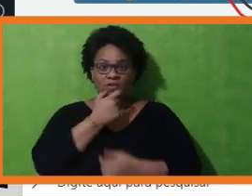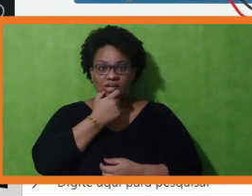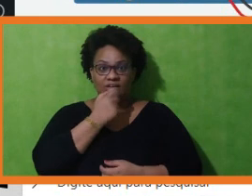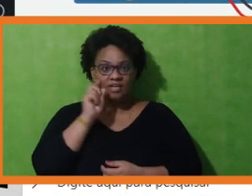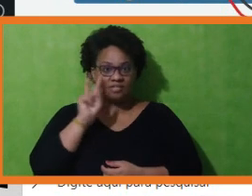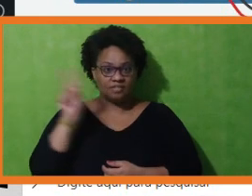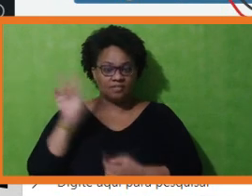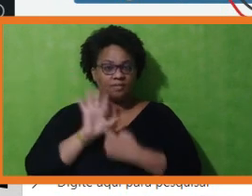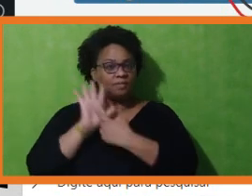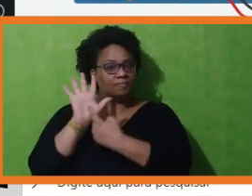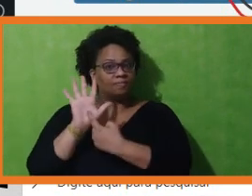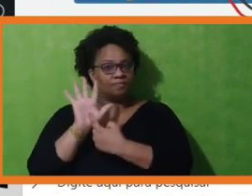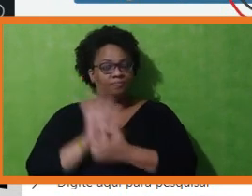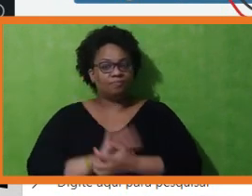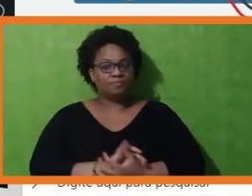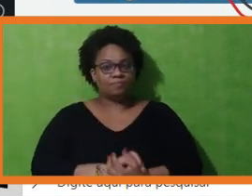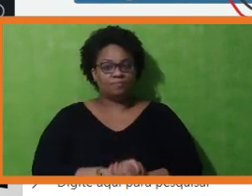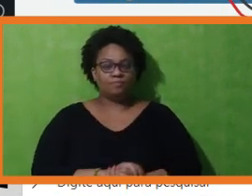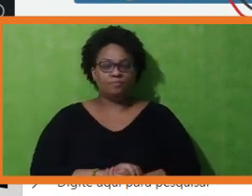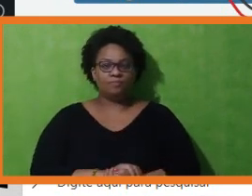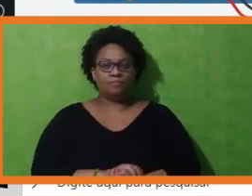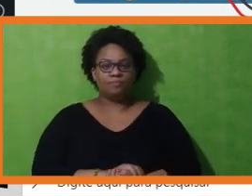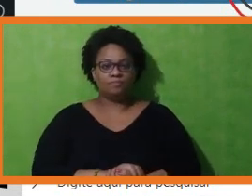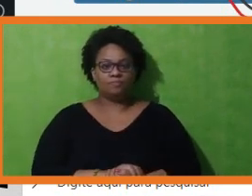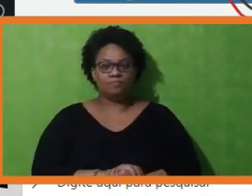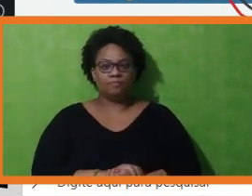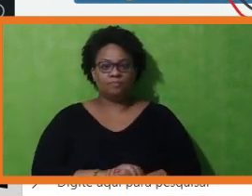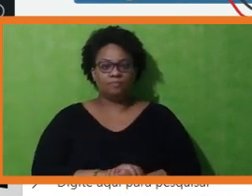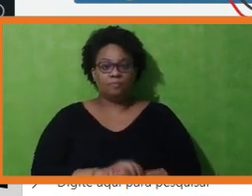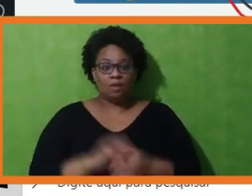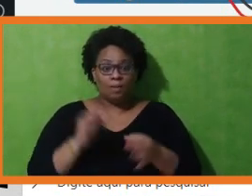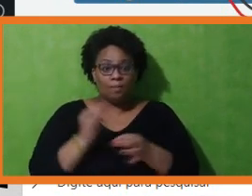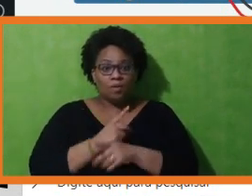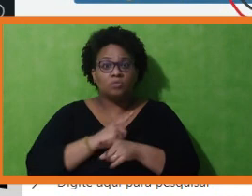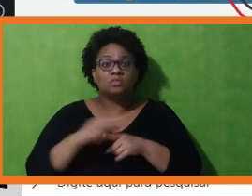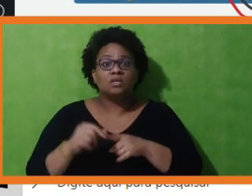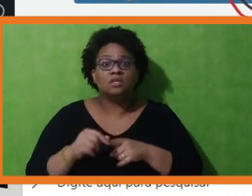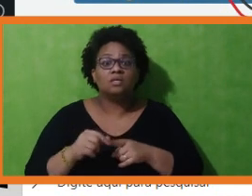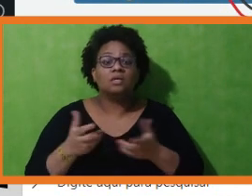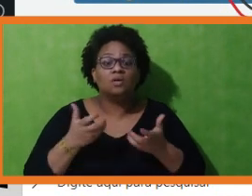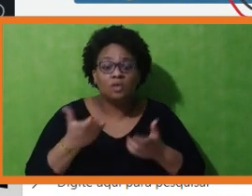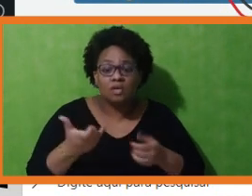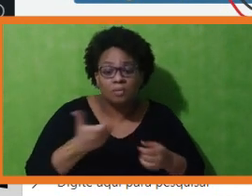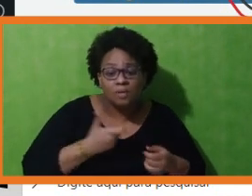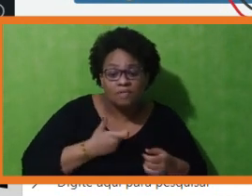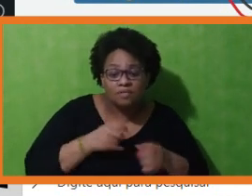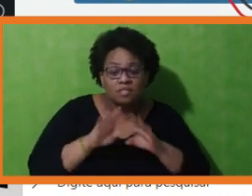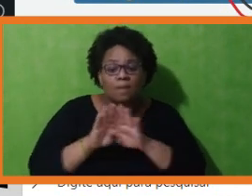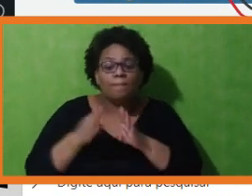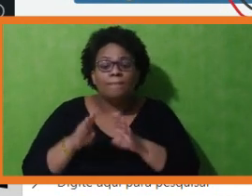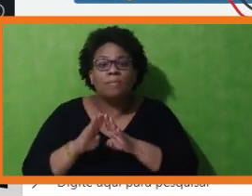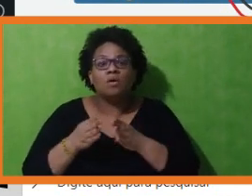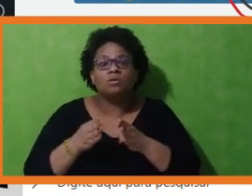dentro do while, só para mostrar que ele está dentro do while. E fora, quando ele sair, a primeira coisa que eu quero que ele fale é que ele me diga na